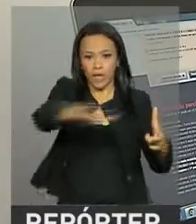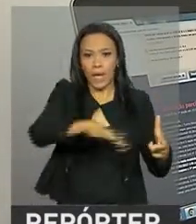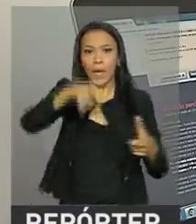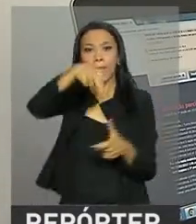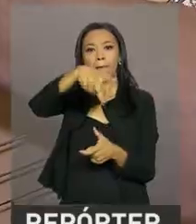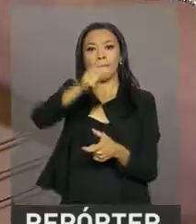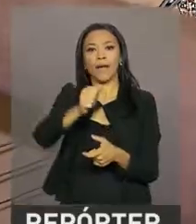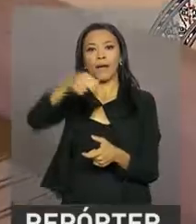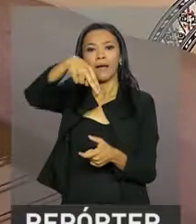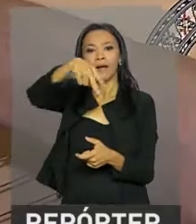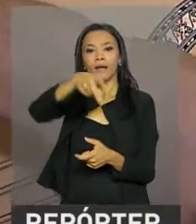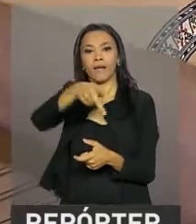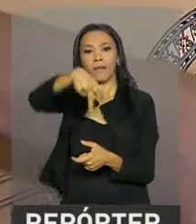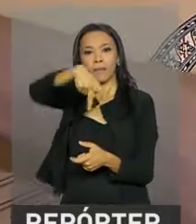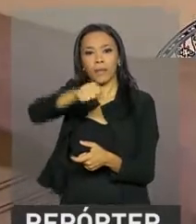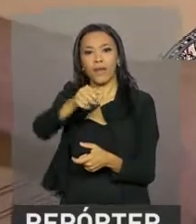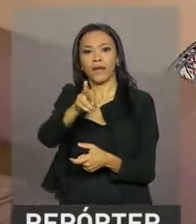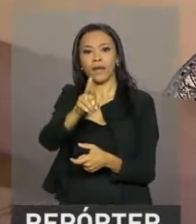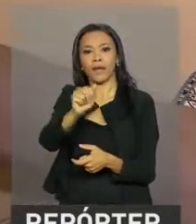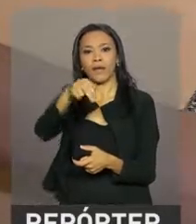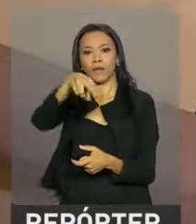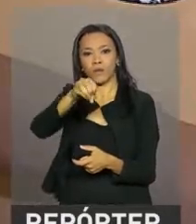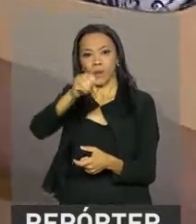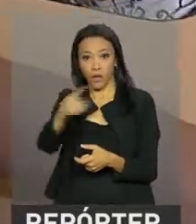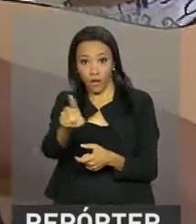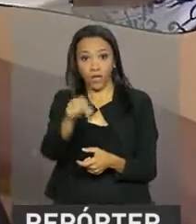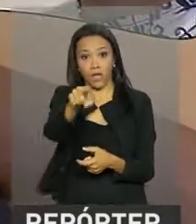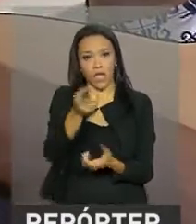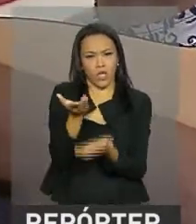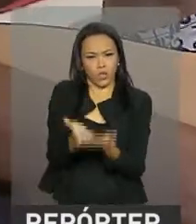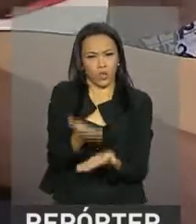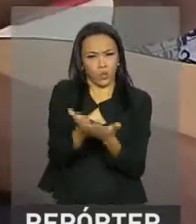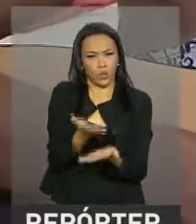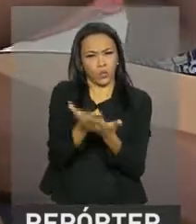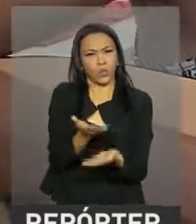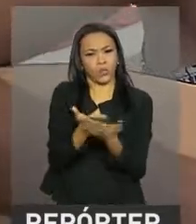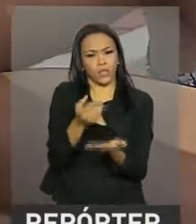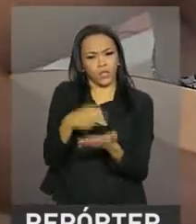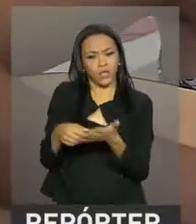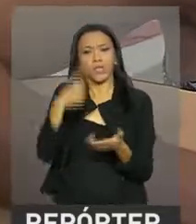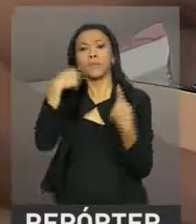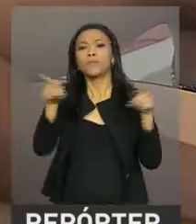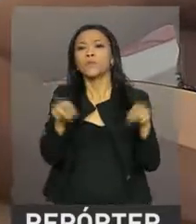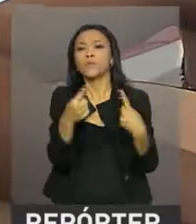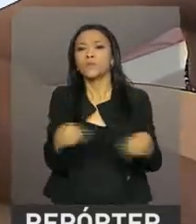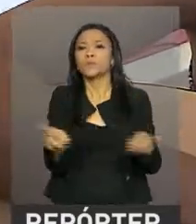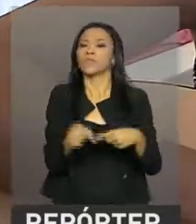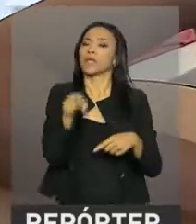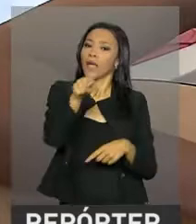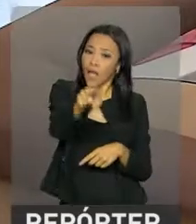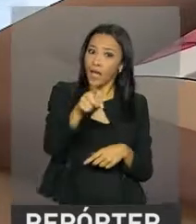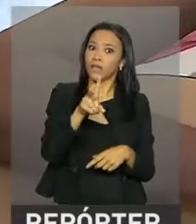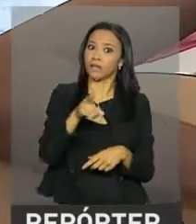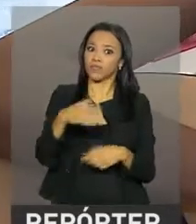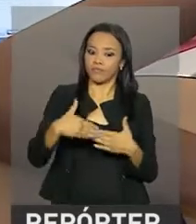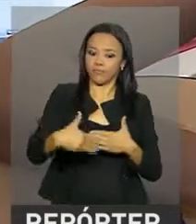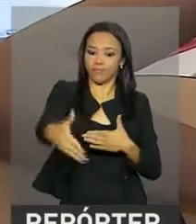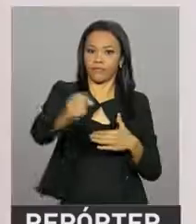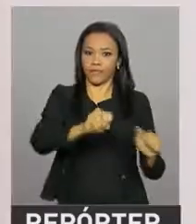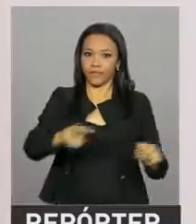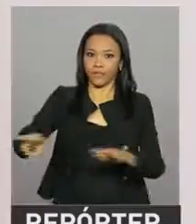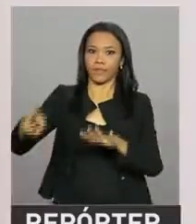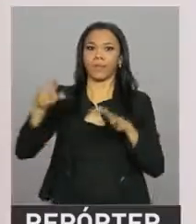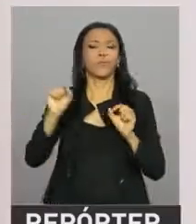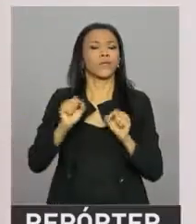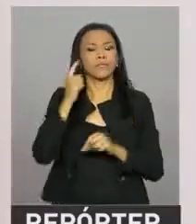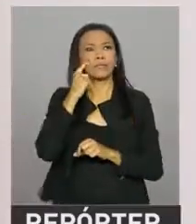se dedicando à música e aos estudos nesta semana teve que tomar uma decisão que terá impacto em seu futuro profissional